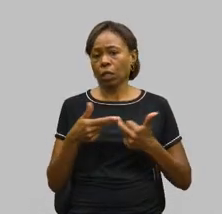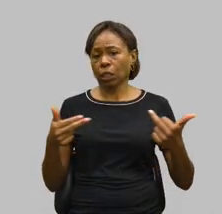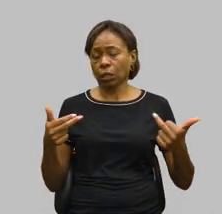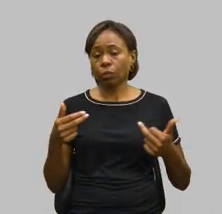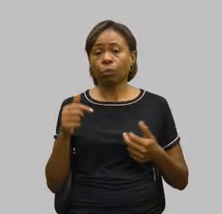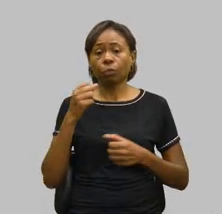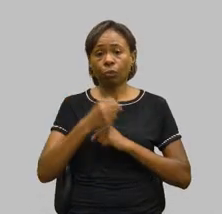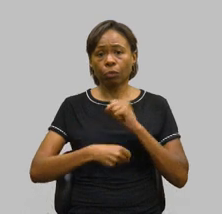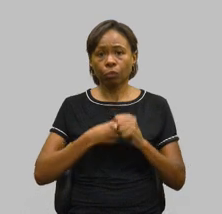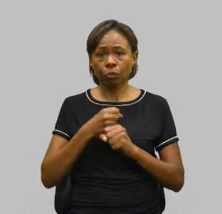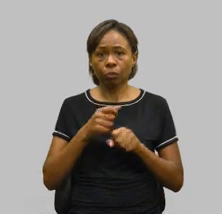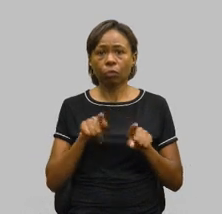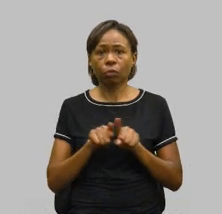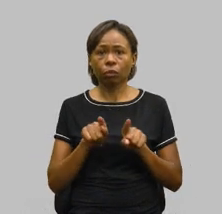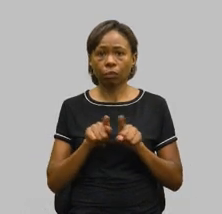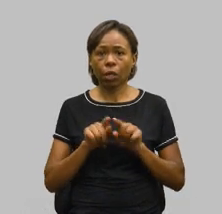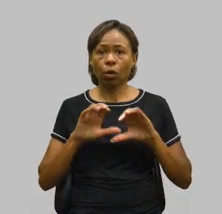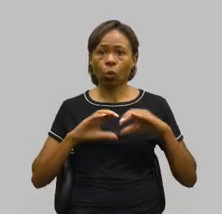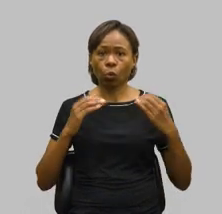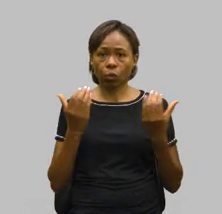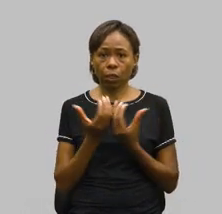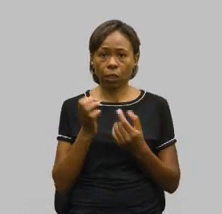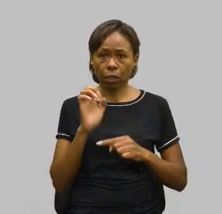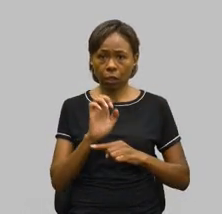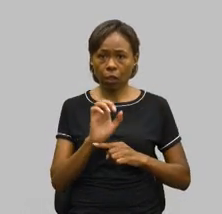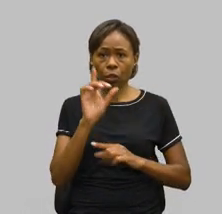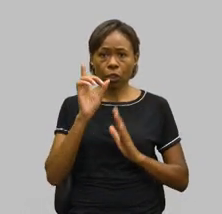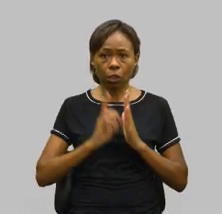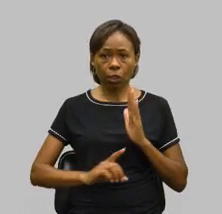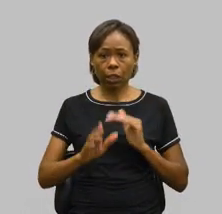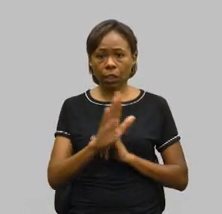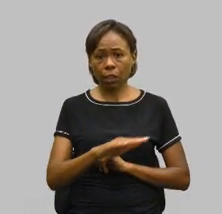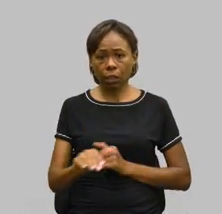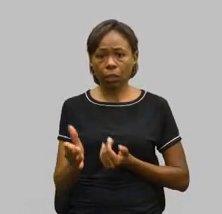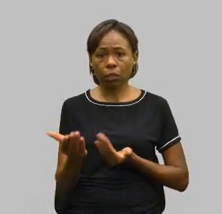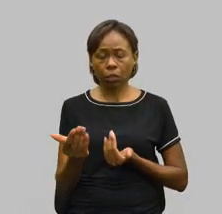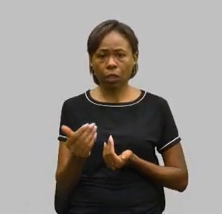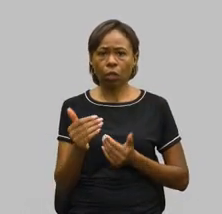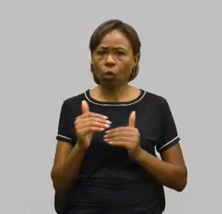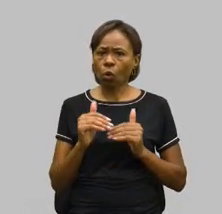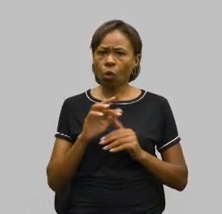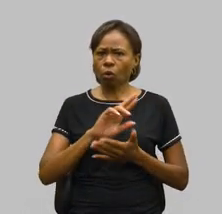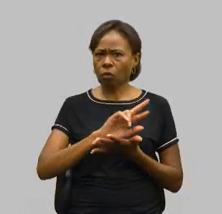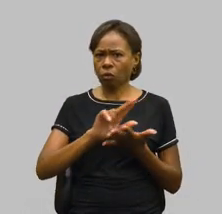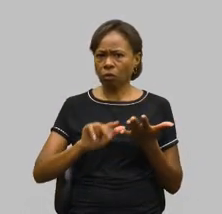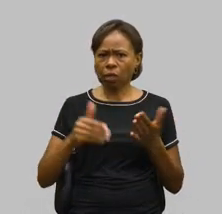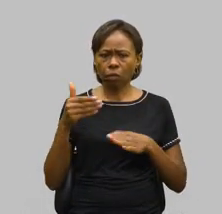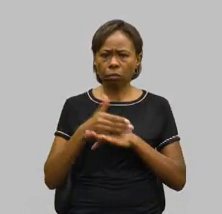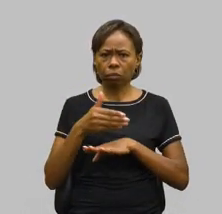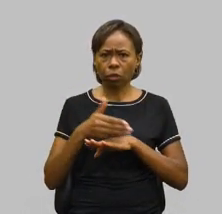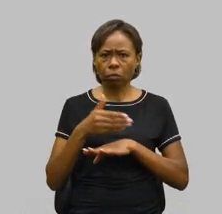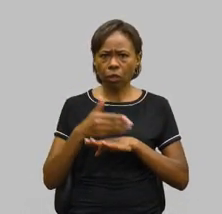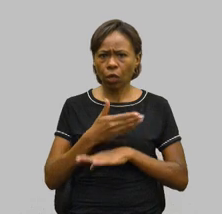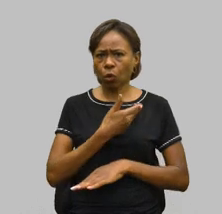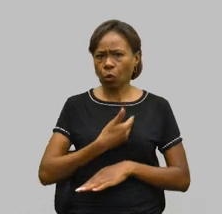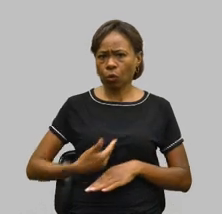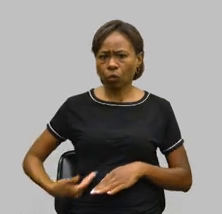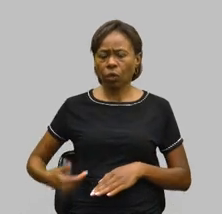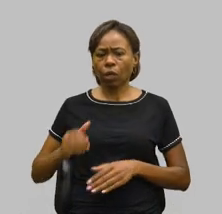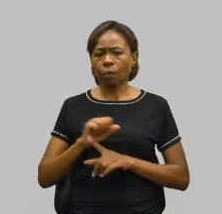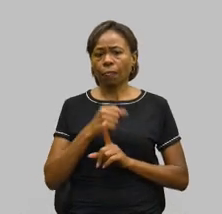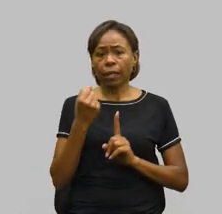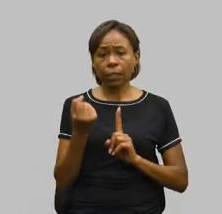estadual dos direitos da criança adolescente com 400 participantes de entidades governo e sociedade civil definindo o eixo de